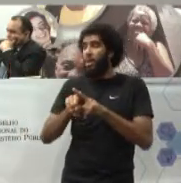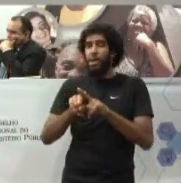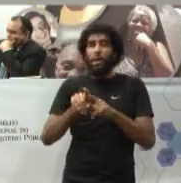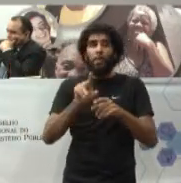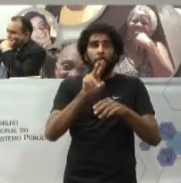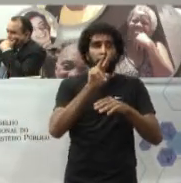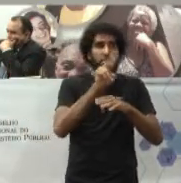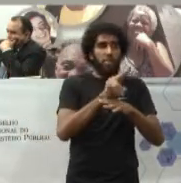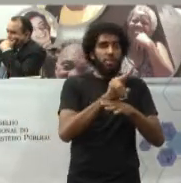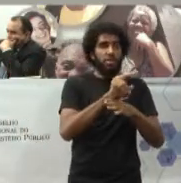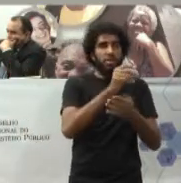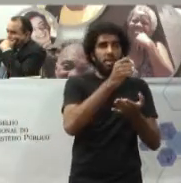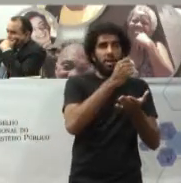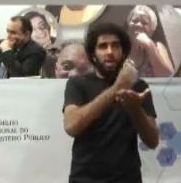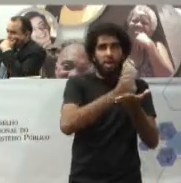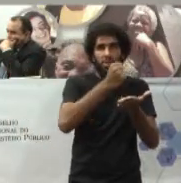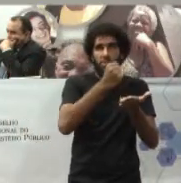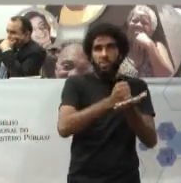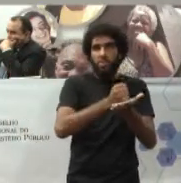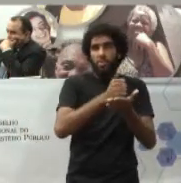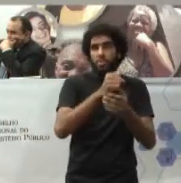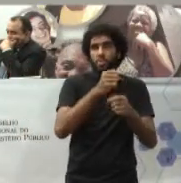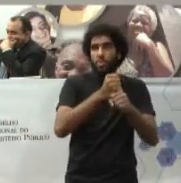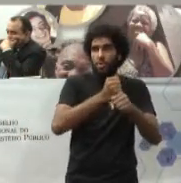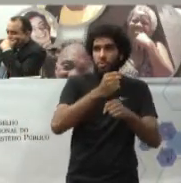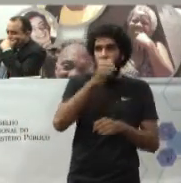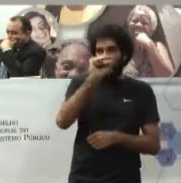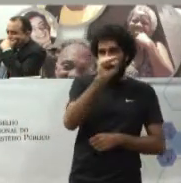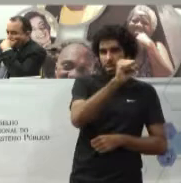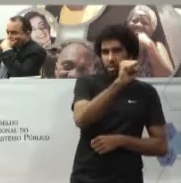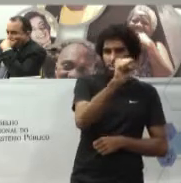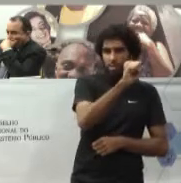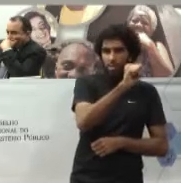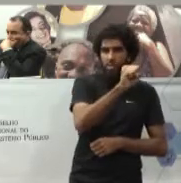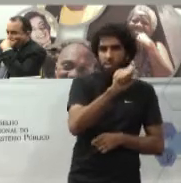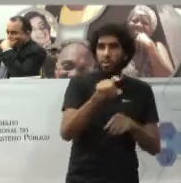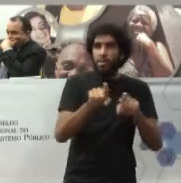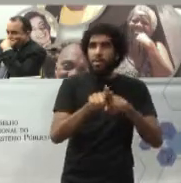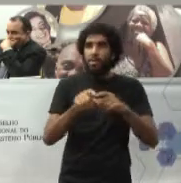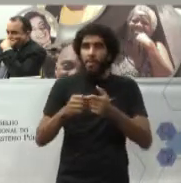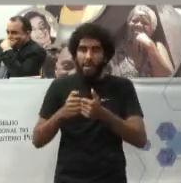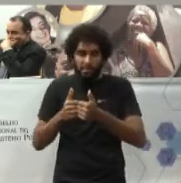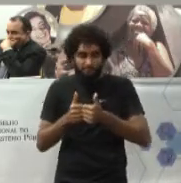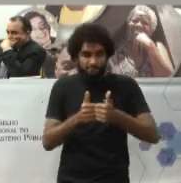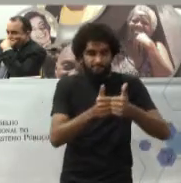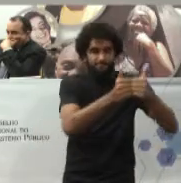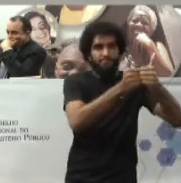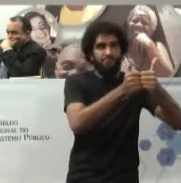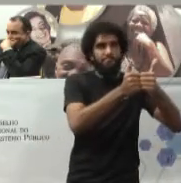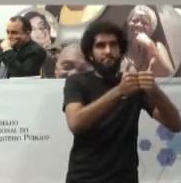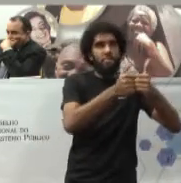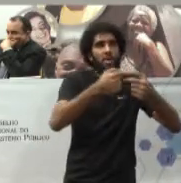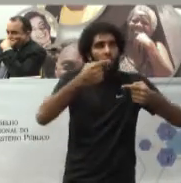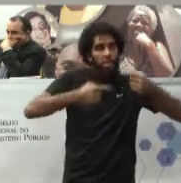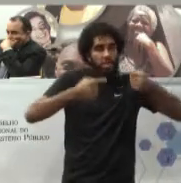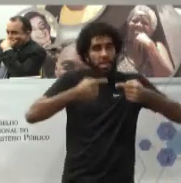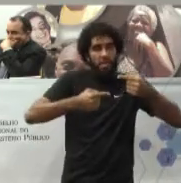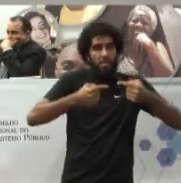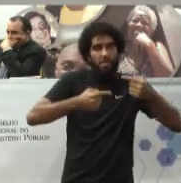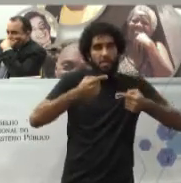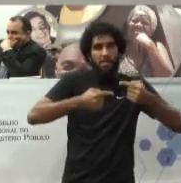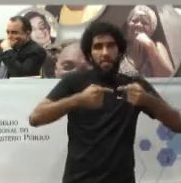em 88 e principalmente pelo acompanhamento que temos fazendo do debate internacional